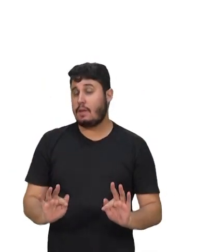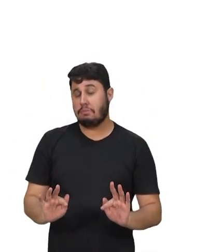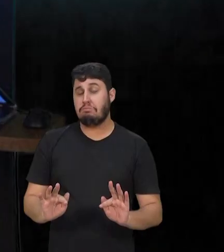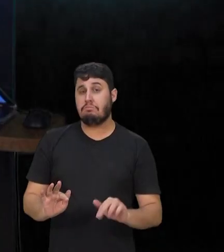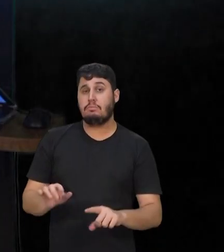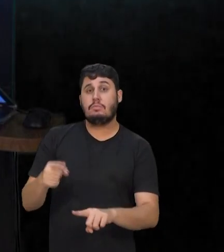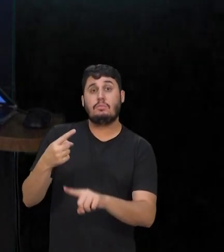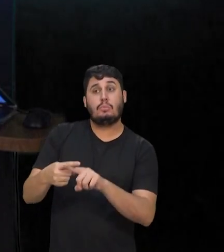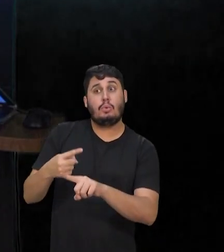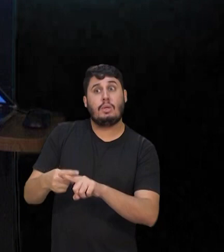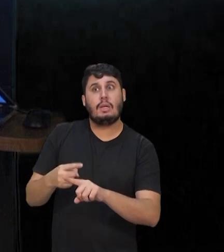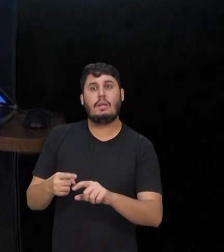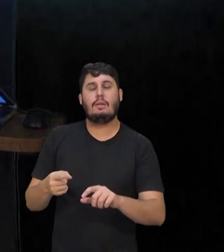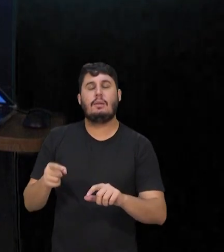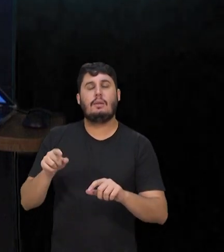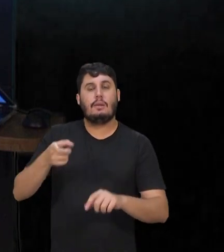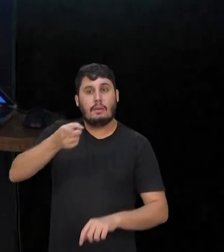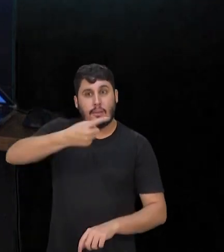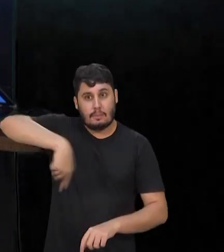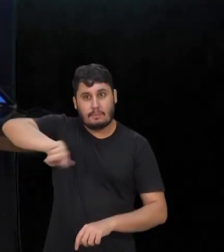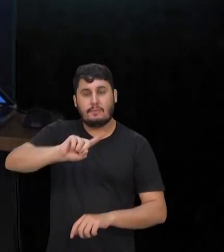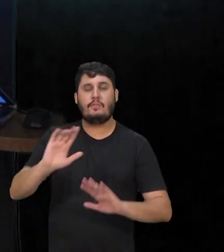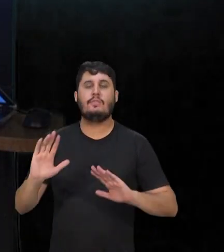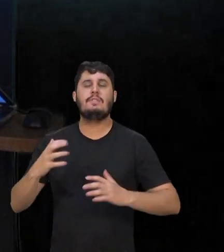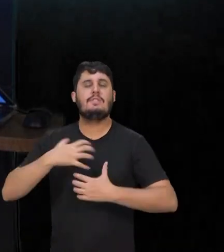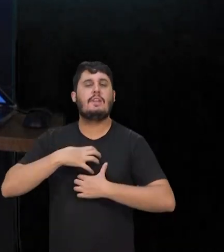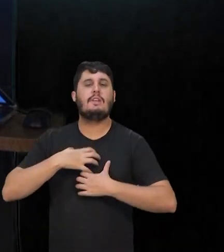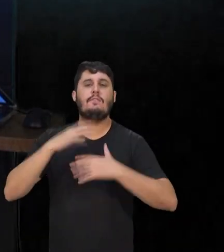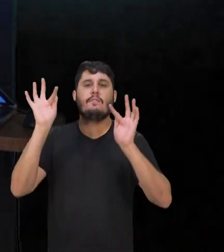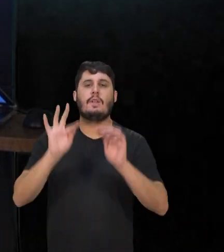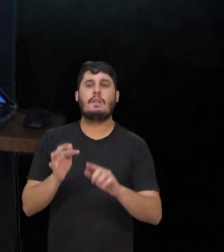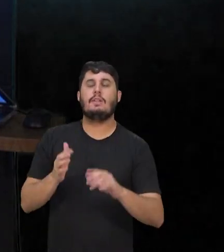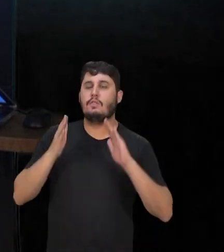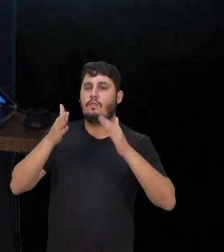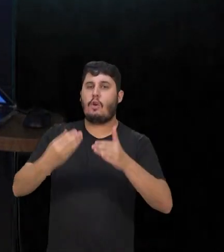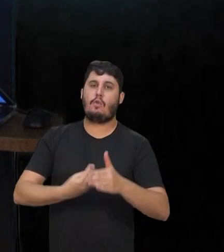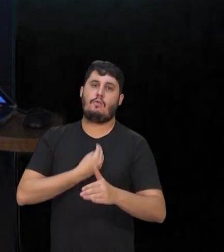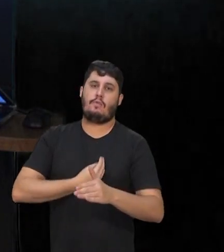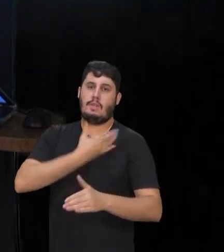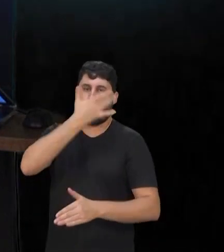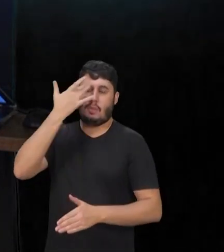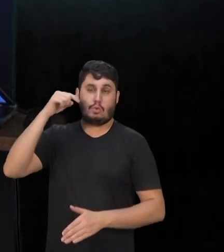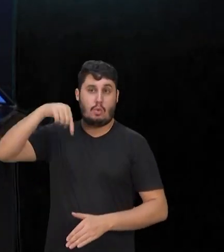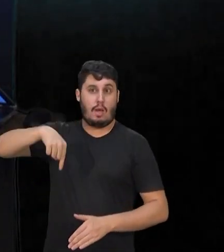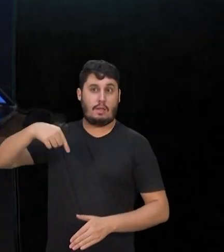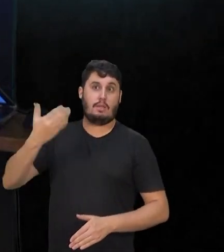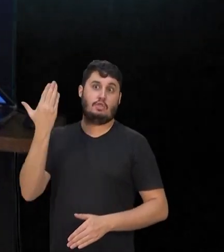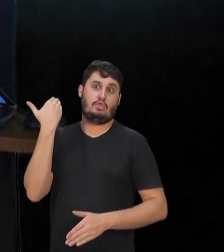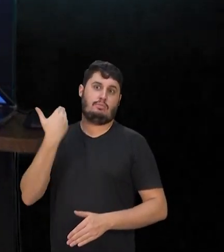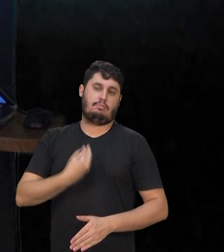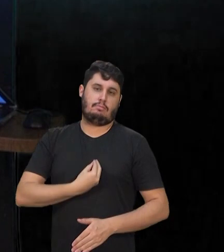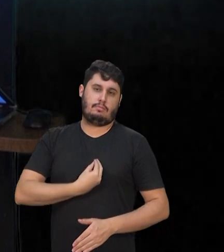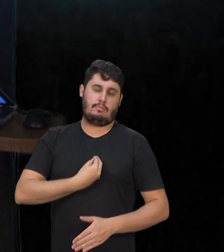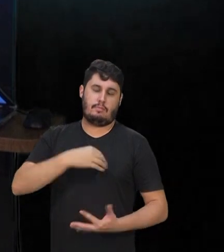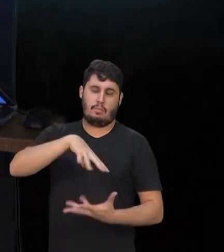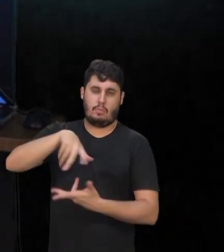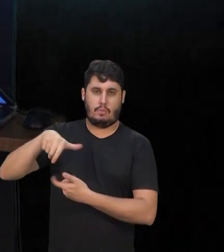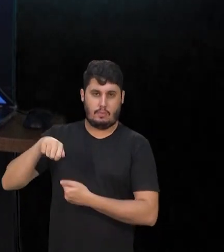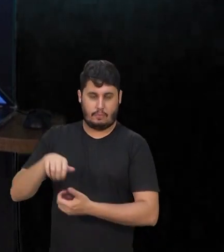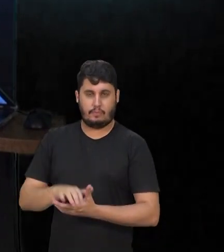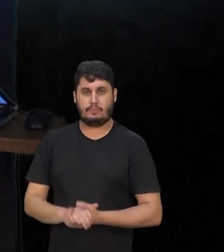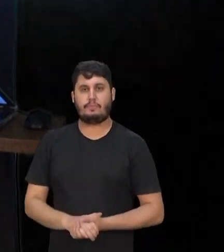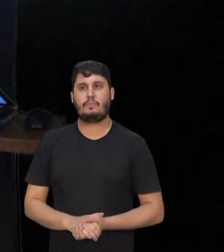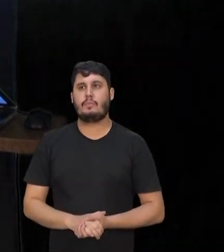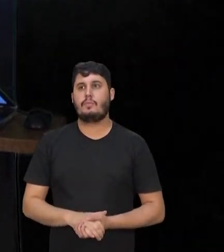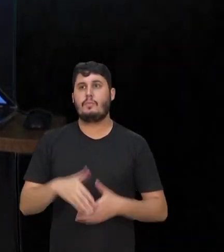eles celebram a vida que aquelas pessoas tiveram aqui na Terra. Então vamos ver agora o texto da questão. Então a gente tem